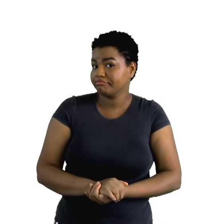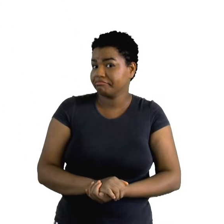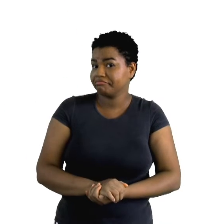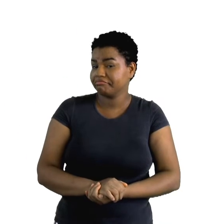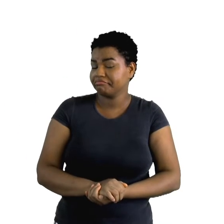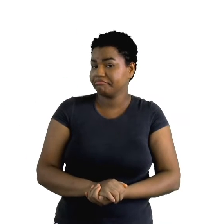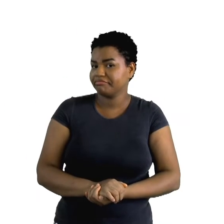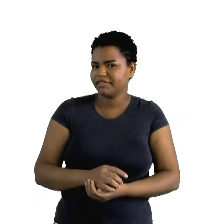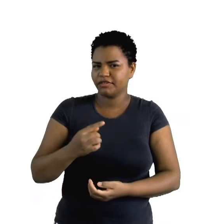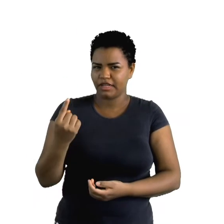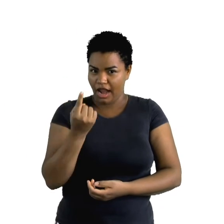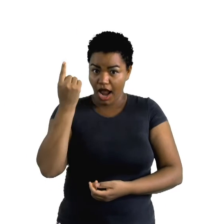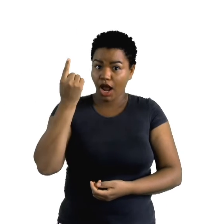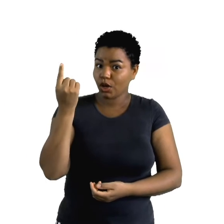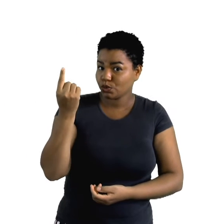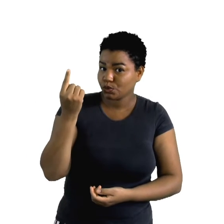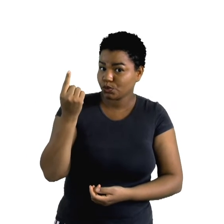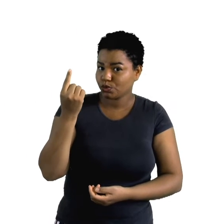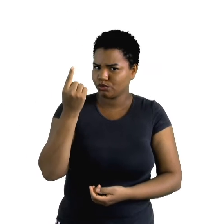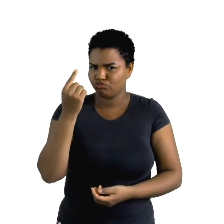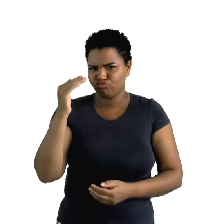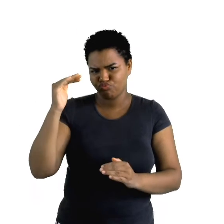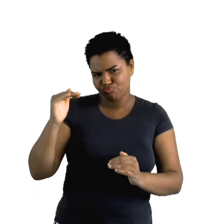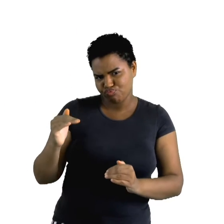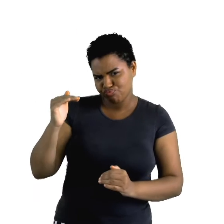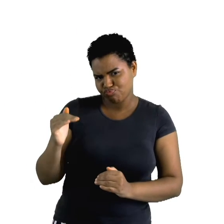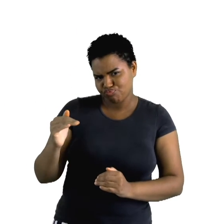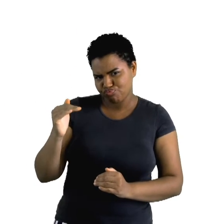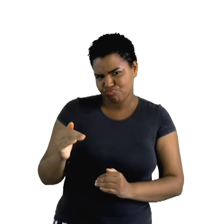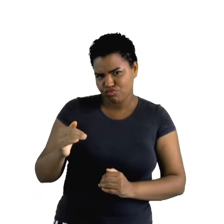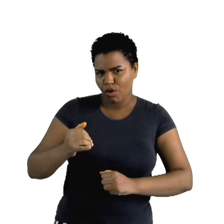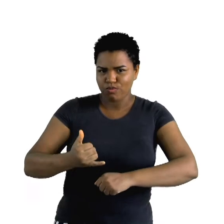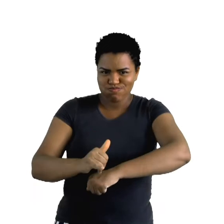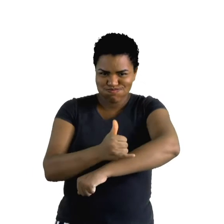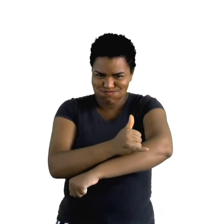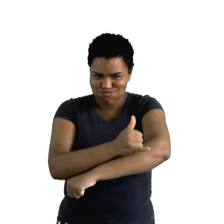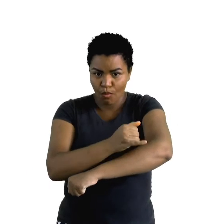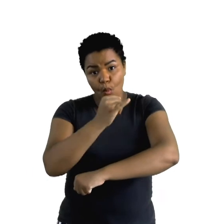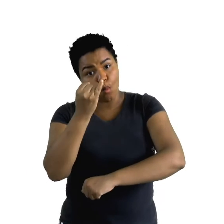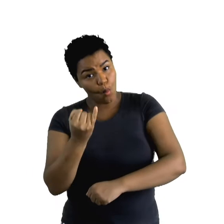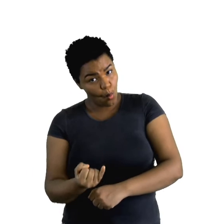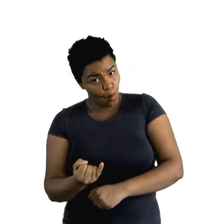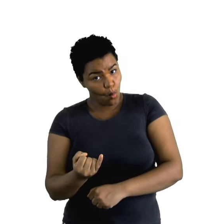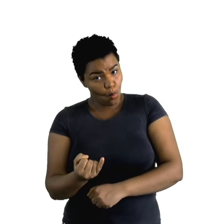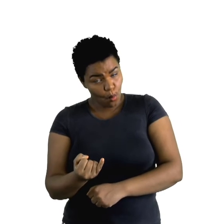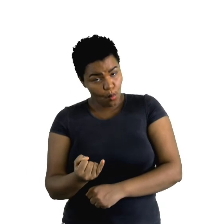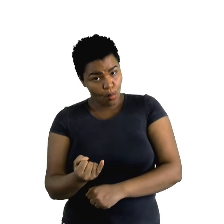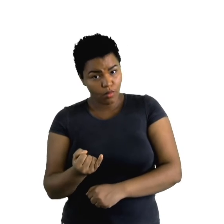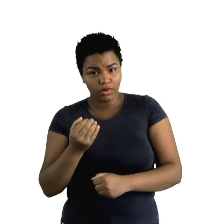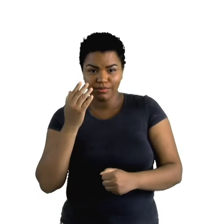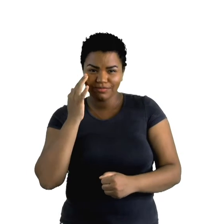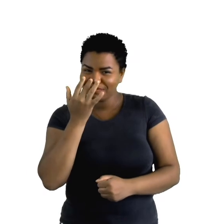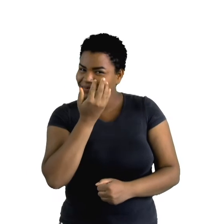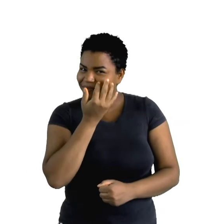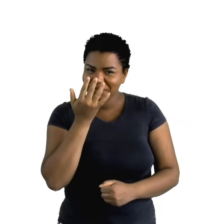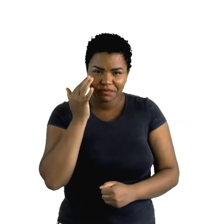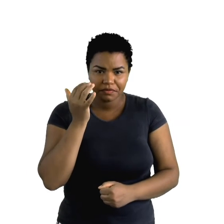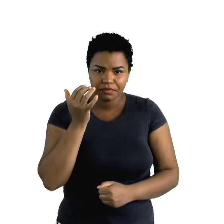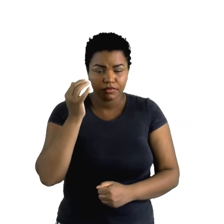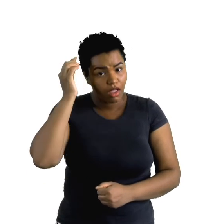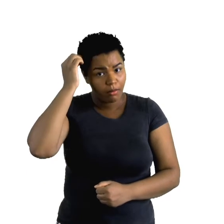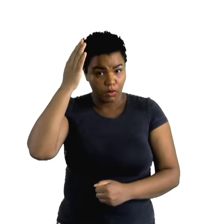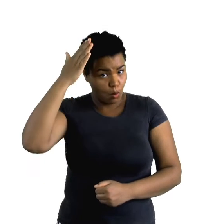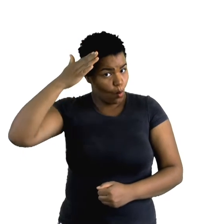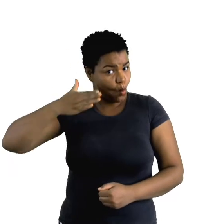Você é alto? Você é baixo? Você é gordinho? Você é magrinho? Você tem sardas? Seu cabelo é